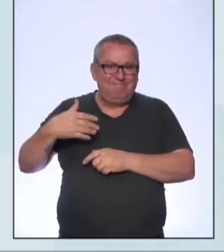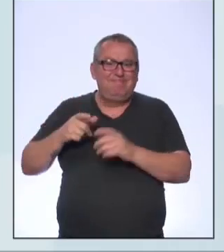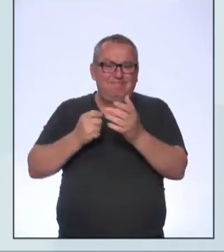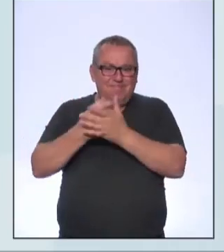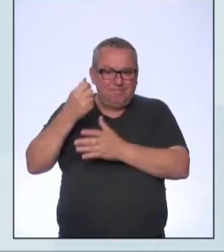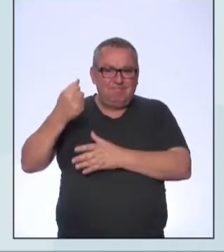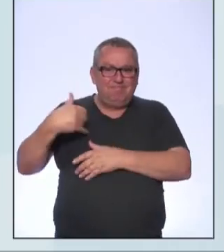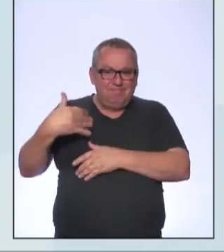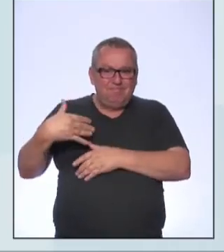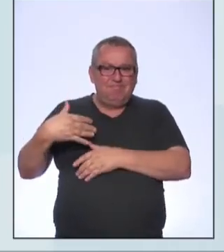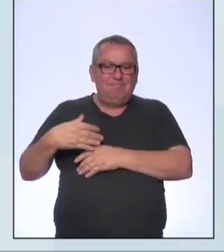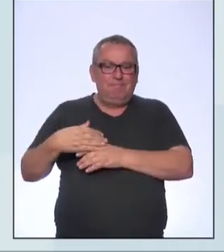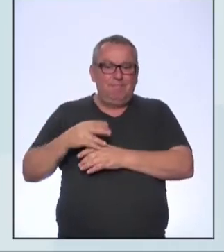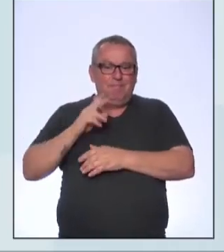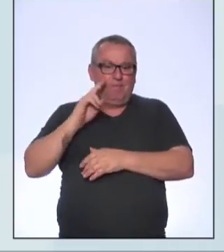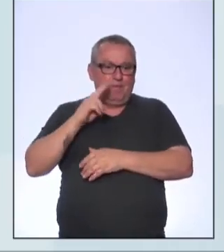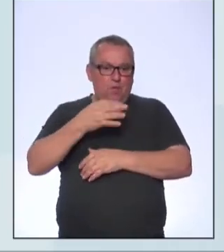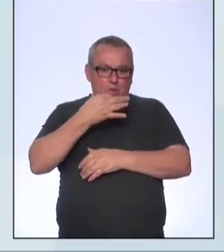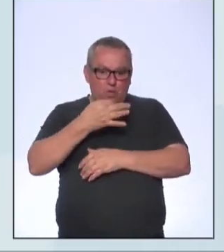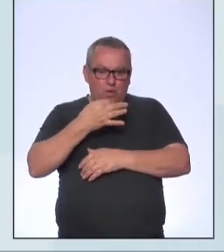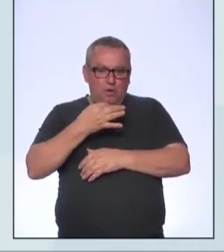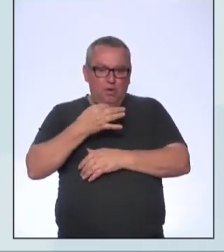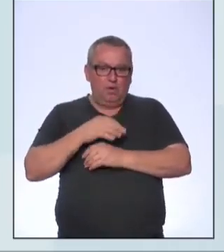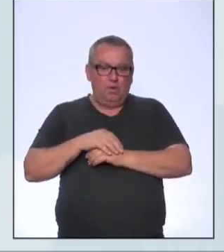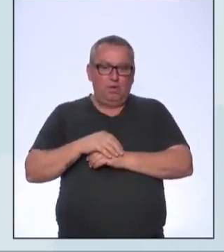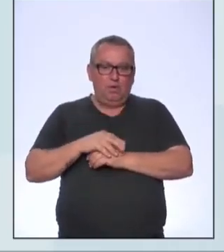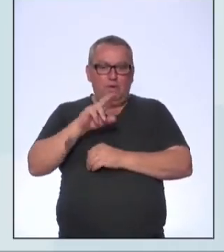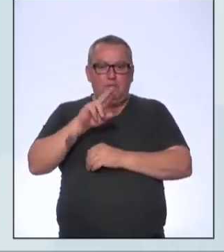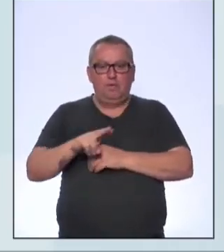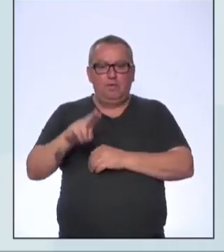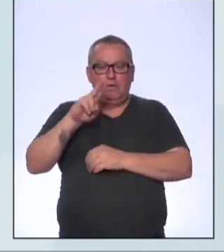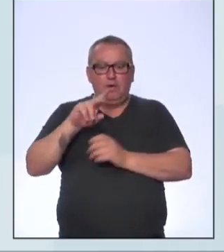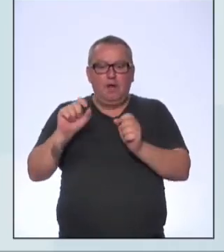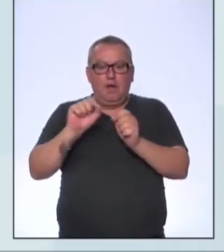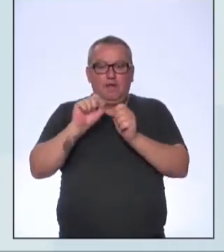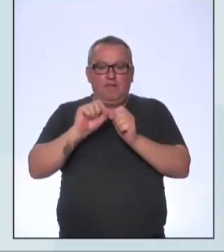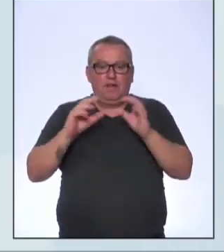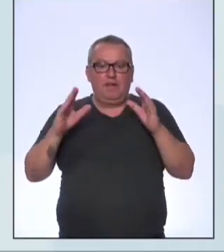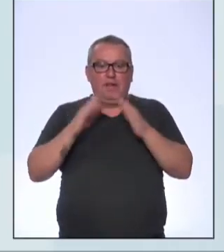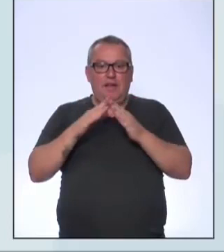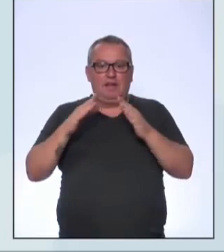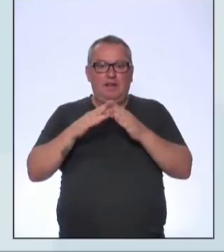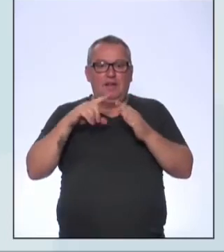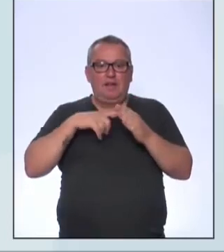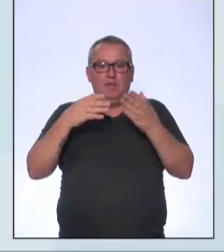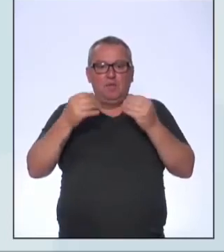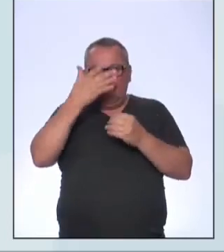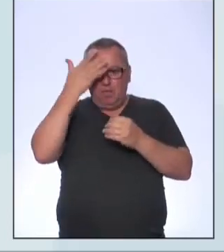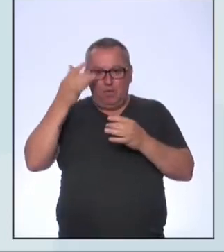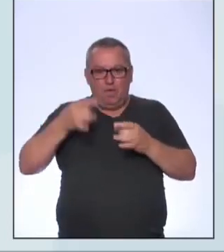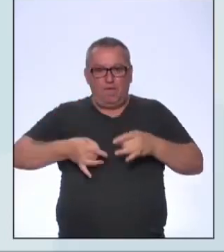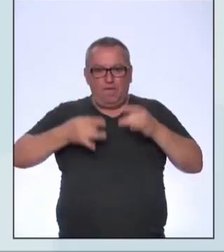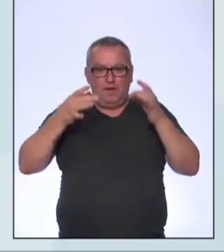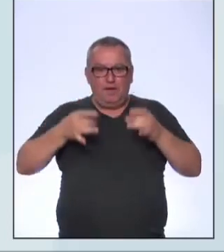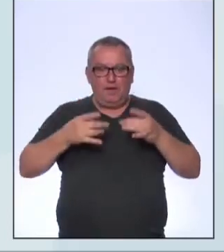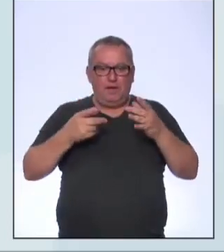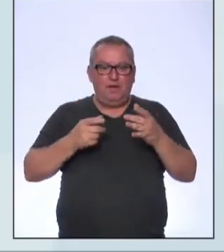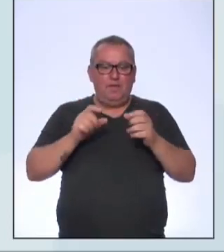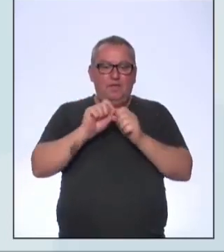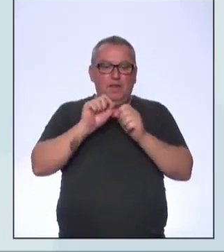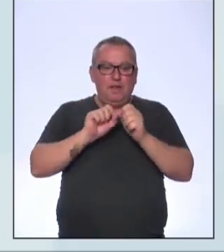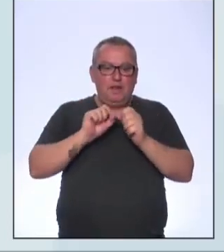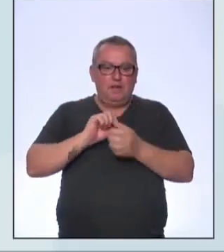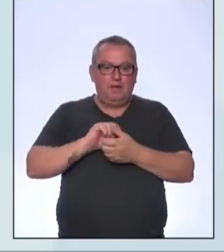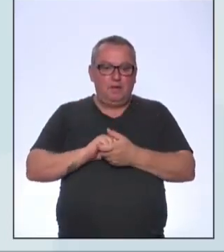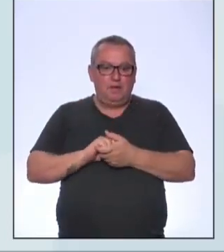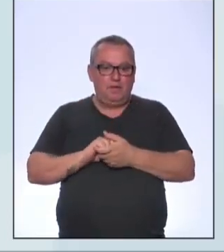Então, sugeriu que utilizassem máscaras caseiras. Então, tem muita gente vendendo, muita gente